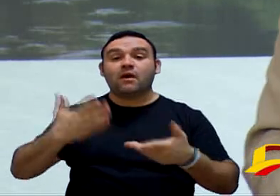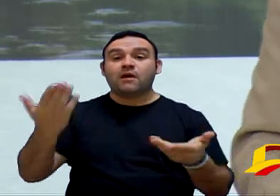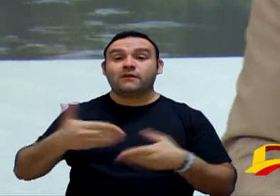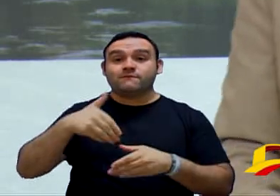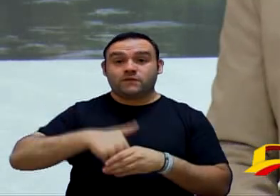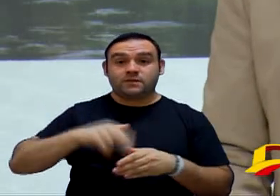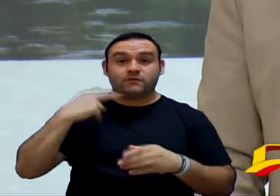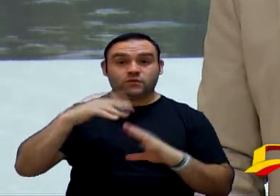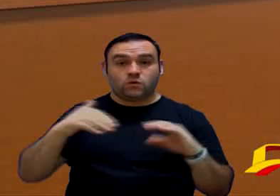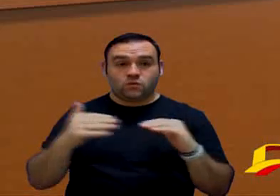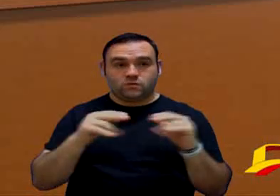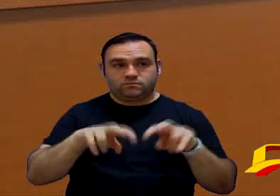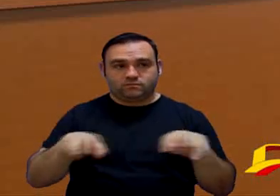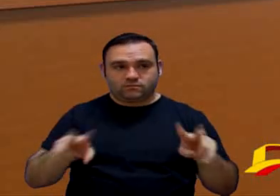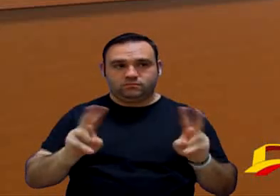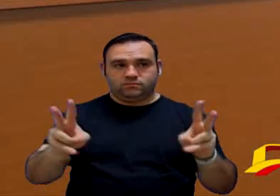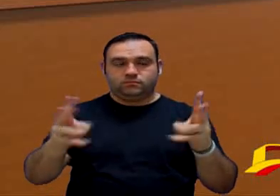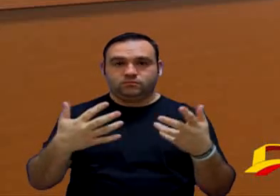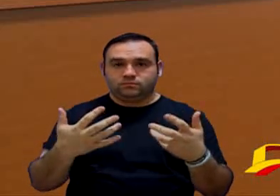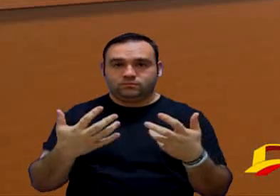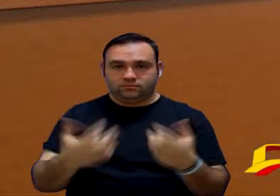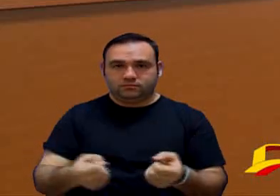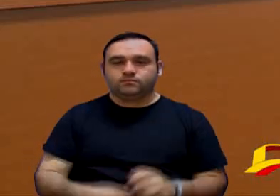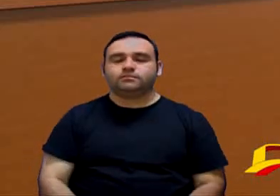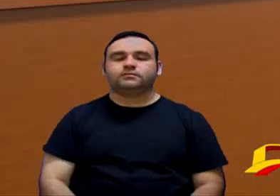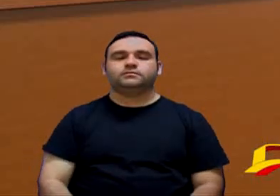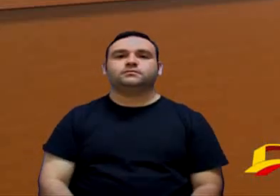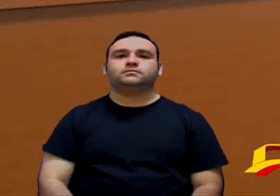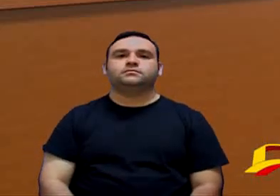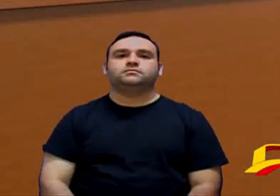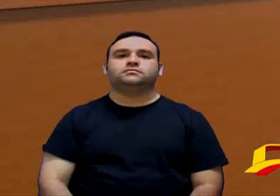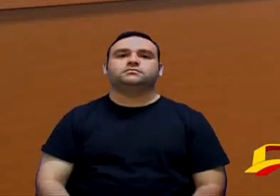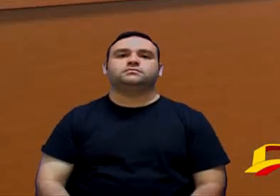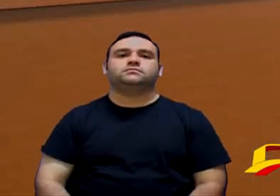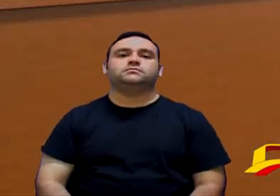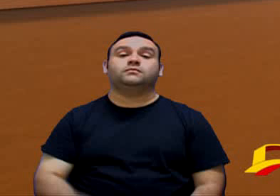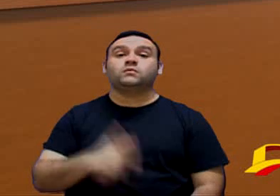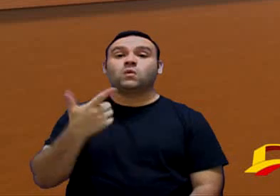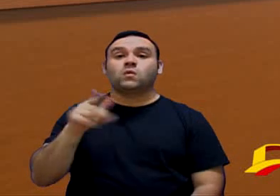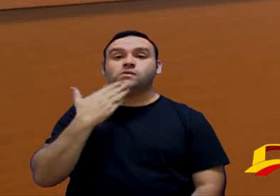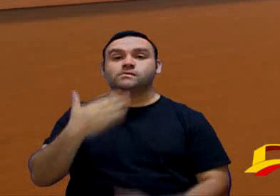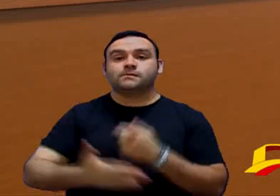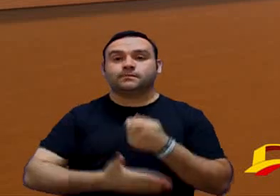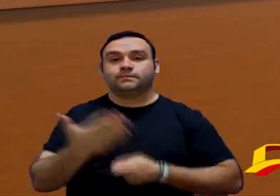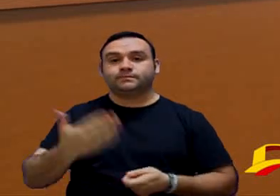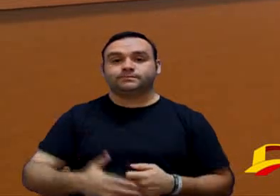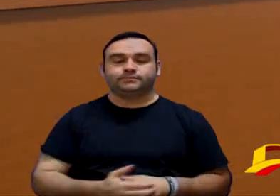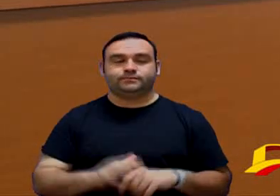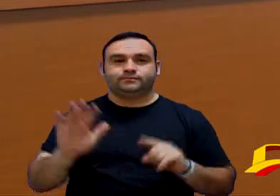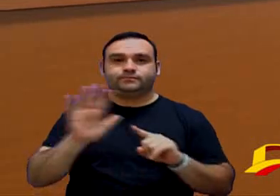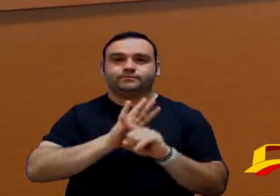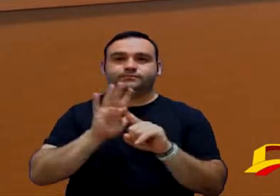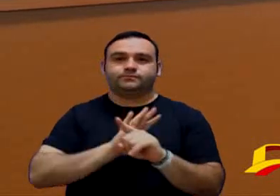em votação dos vereadores concordam permanentes Como estão aprovado o próximo requerimento